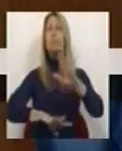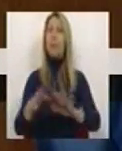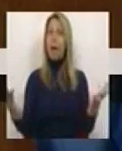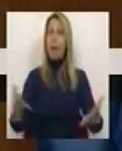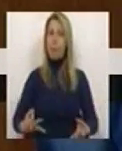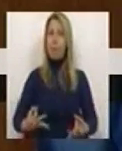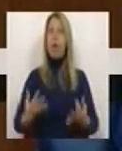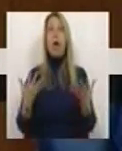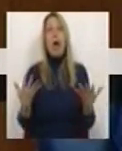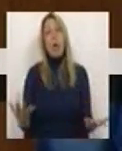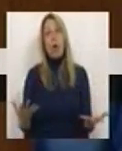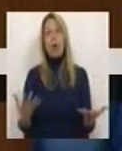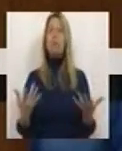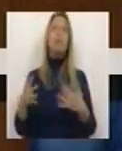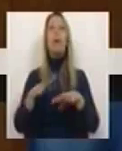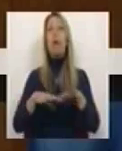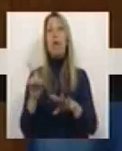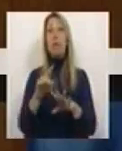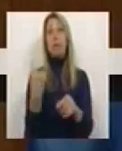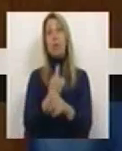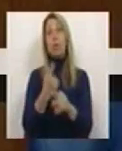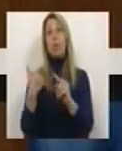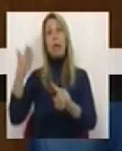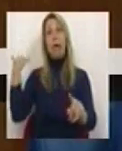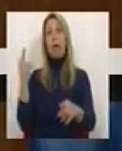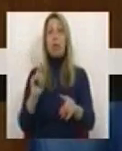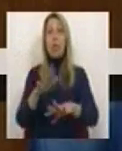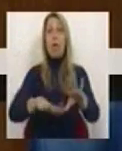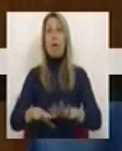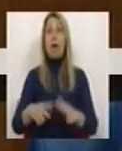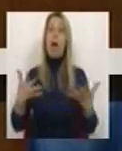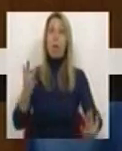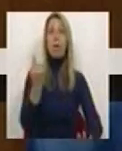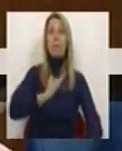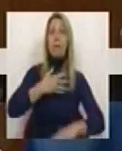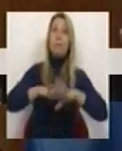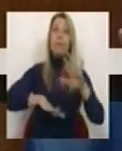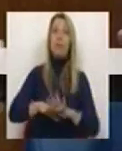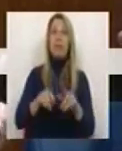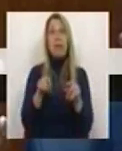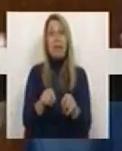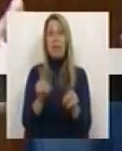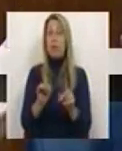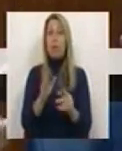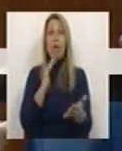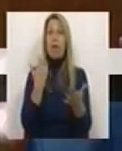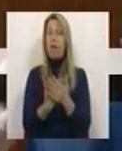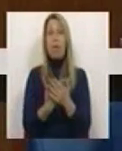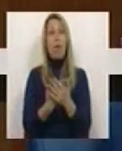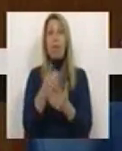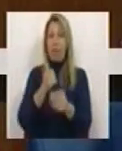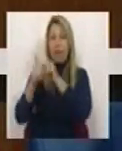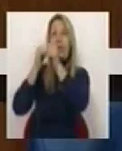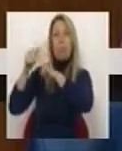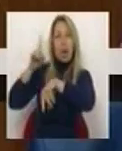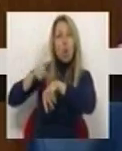não fazemos é aquilo que não foi feito. Vamos agora ter que fazer e isso não compensa o tempo que foi perdido, não se